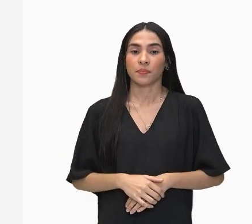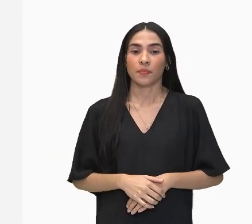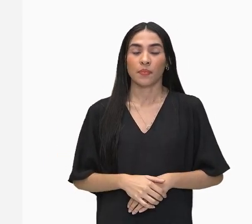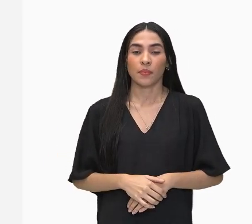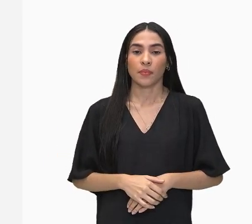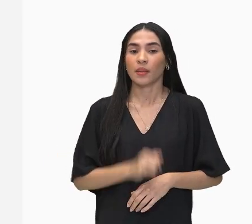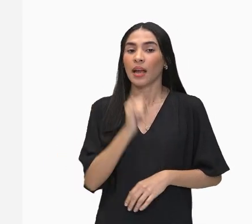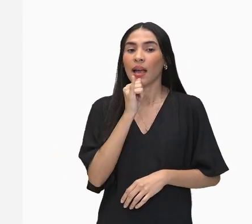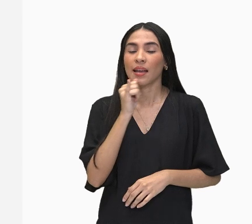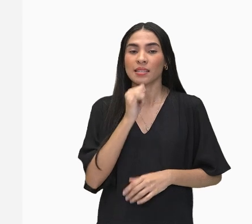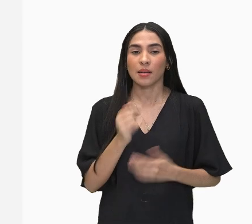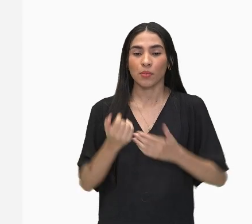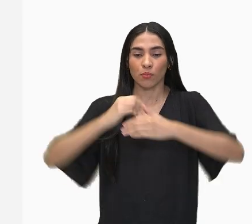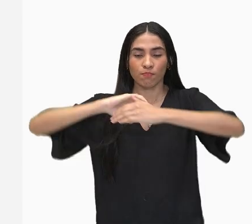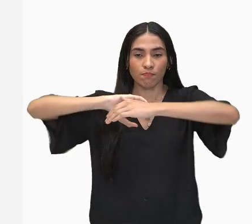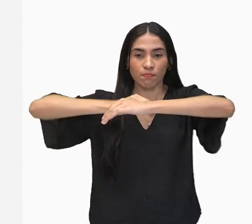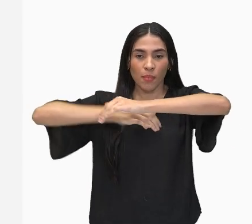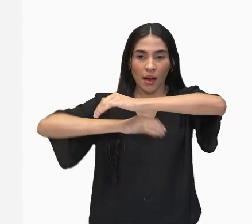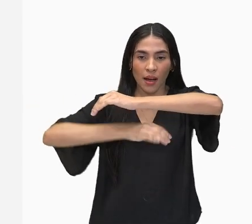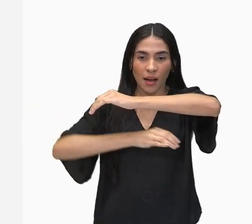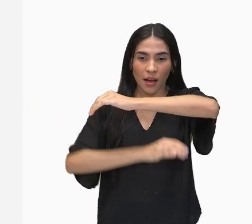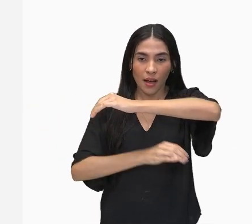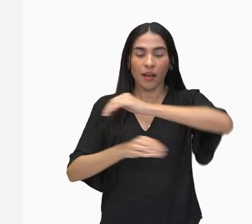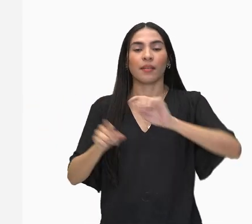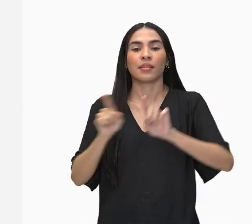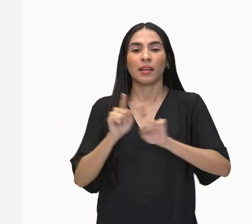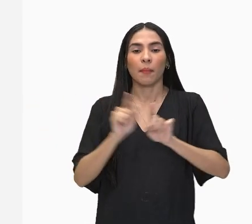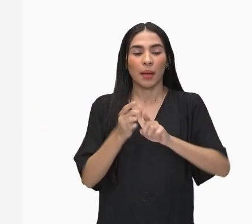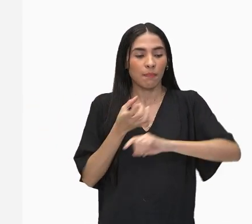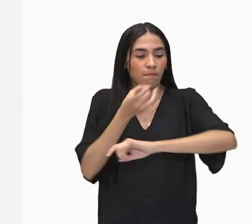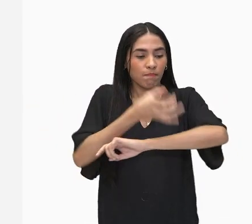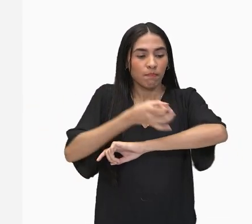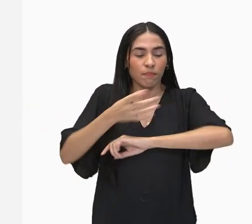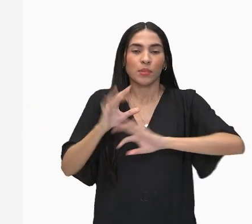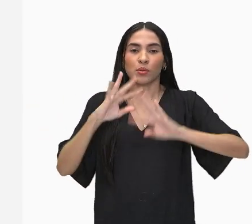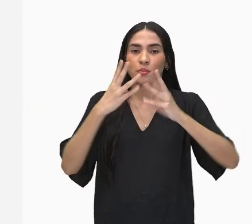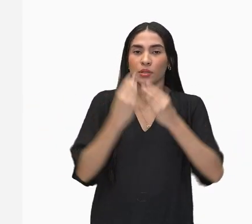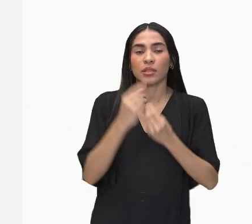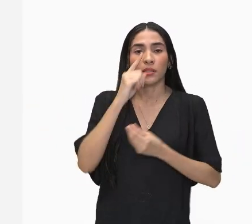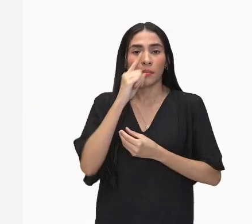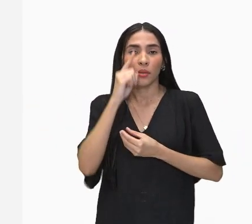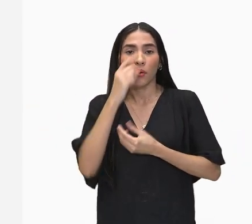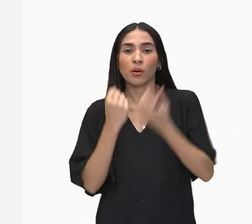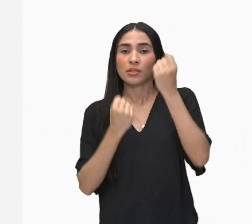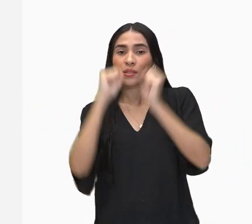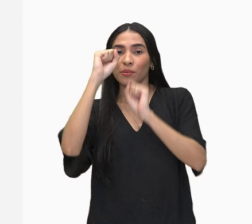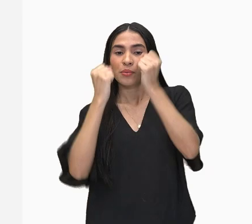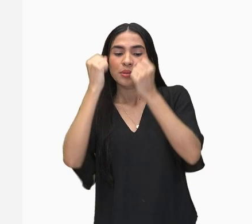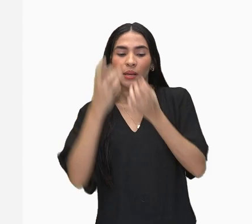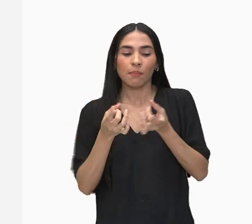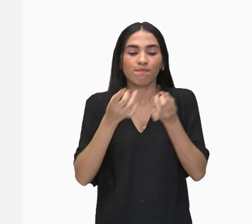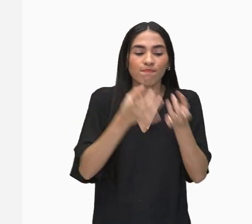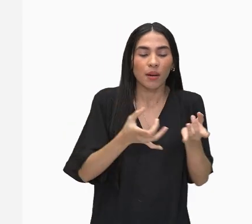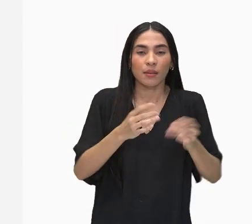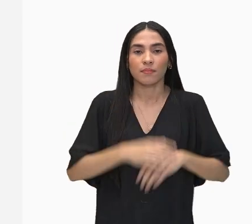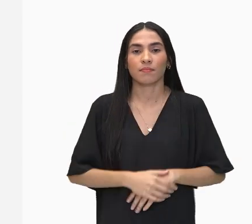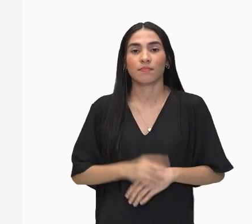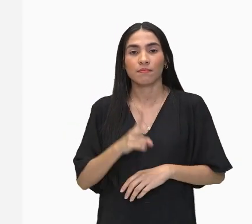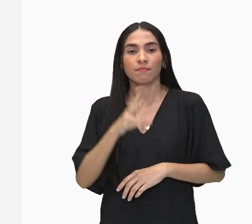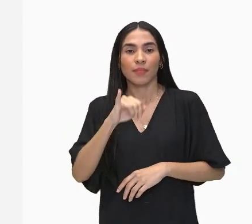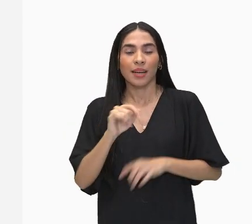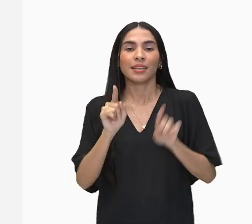como dos aterros sanitários, dos lixões também, causado pelos resíduos das indústrias também, né? E vai ajudar